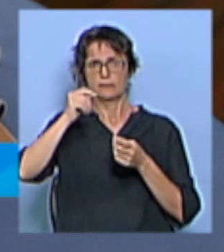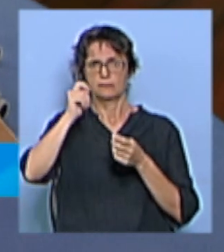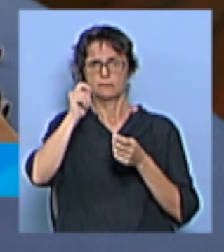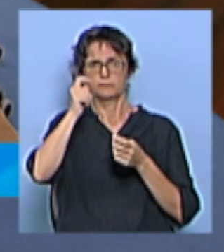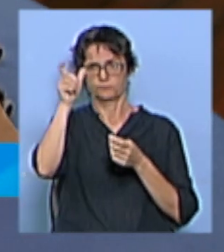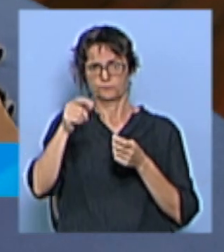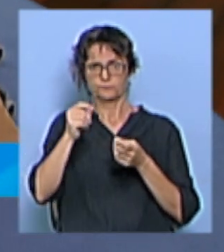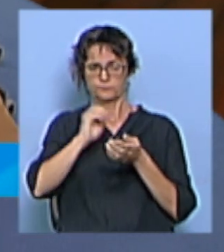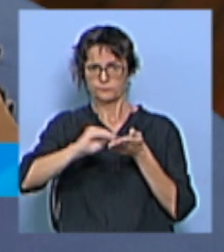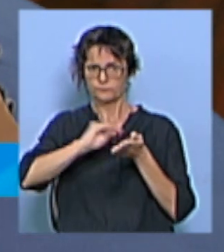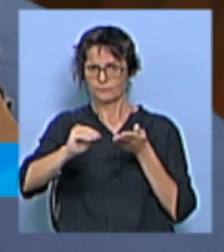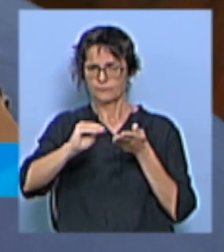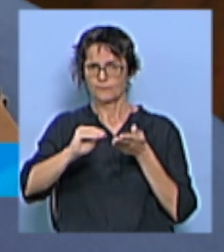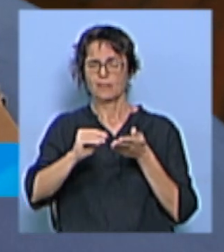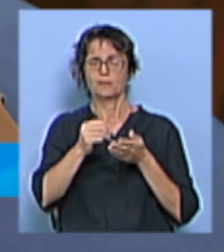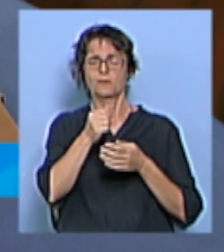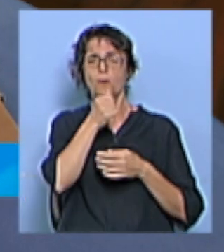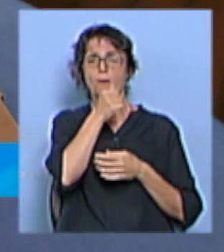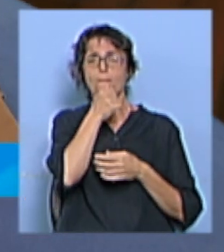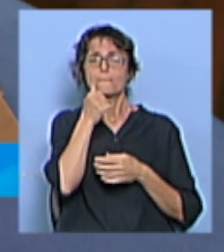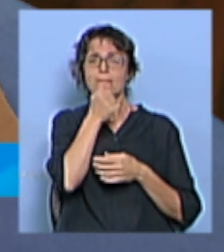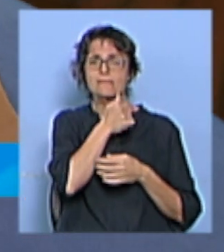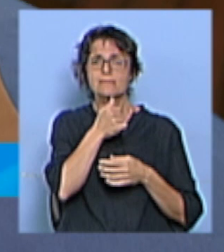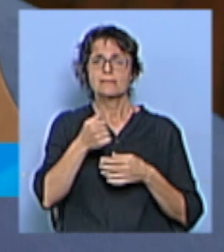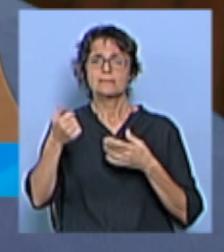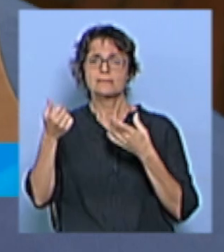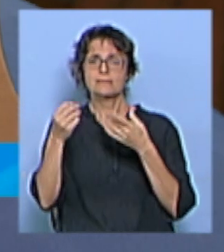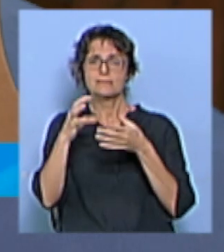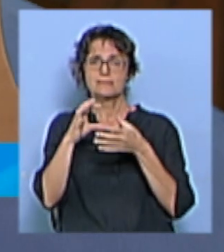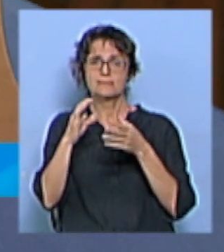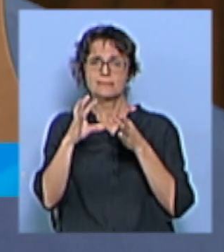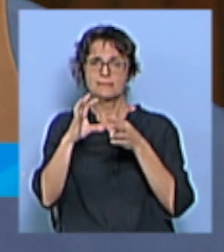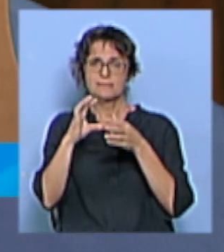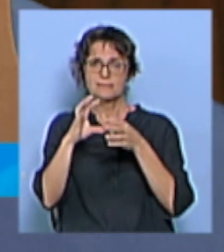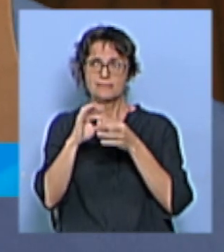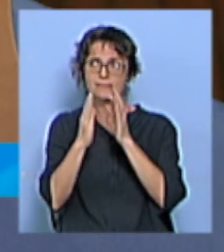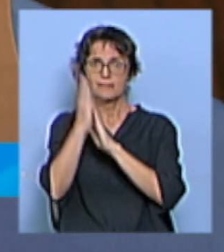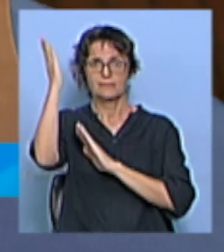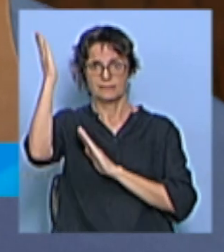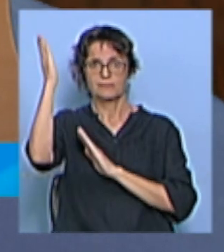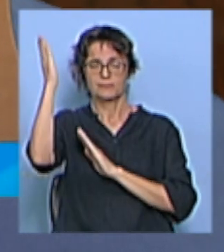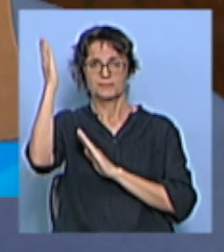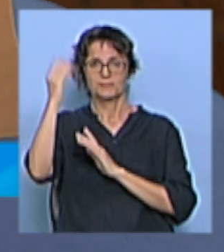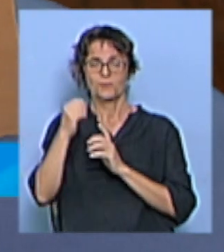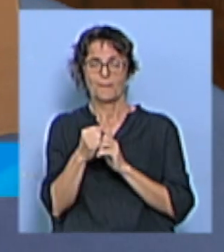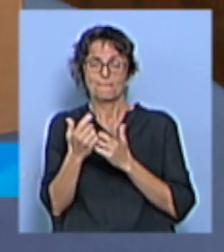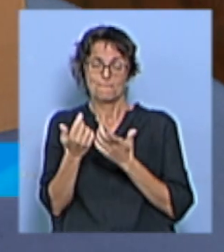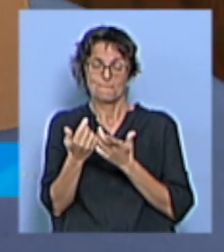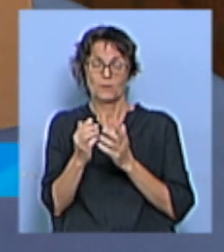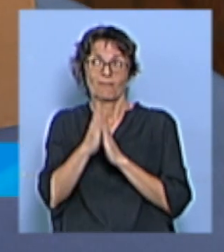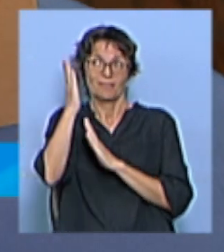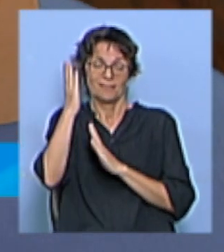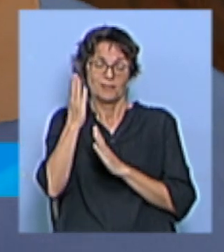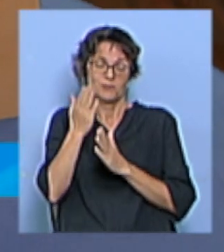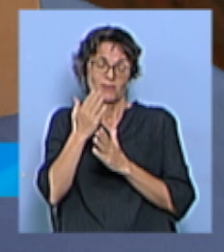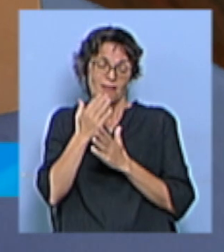anos, não sei, um livro que é Paciência com Deus. E é muito interessante, e muito profundo, e muito verdadeiro, quer dizer. E é o que